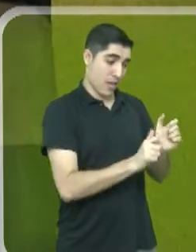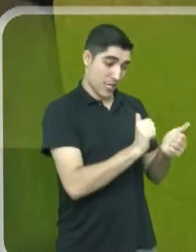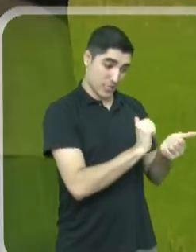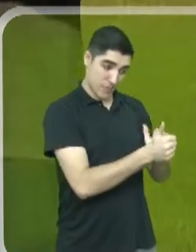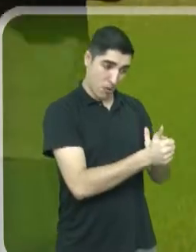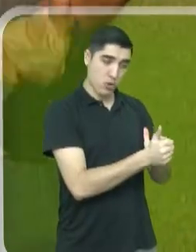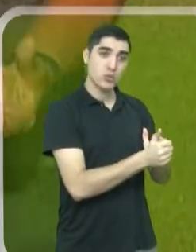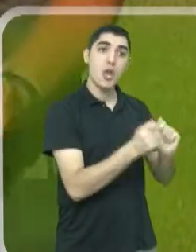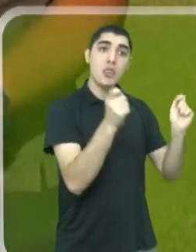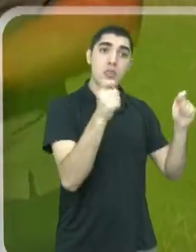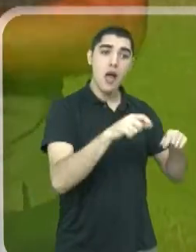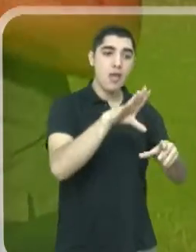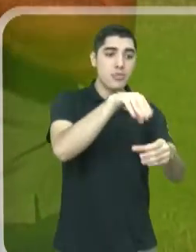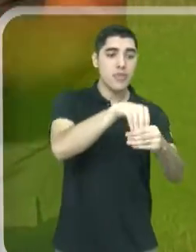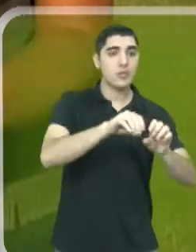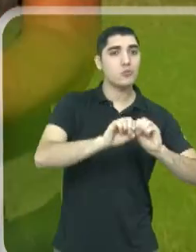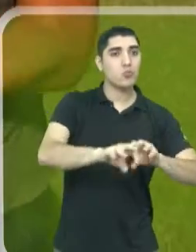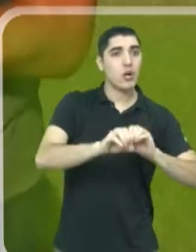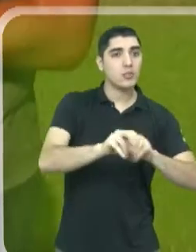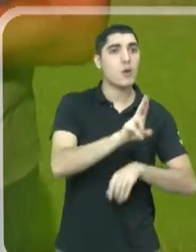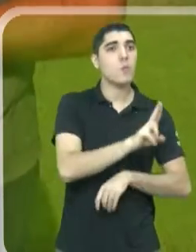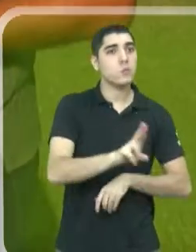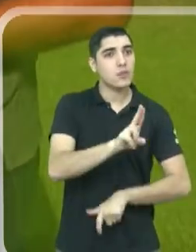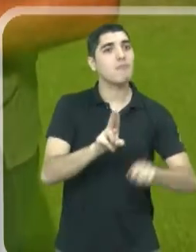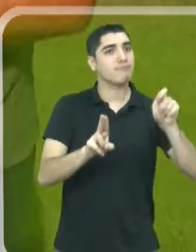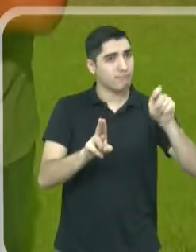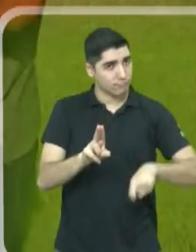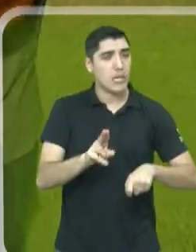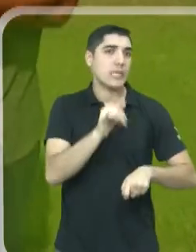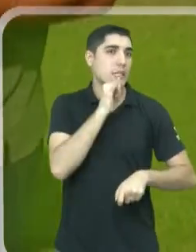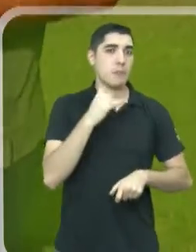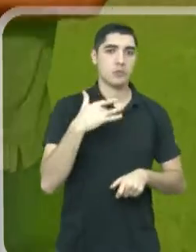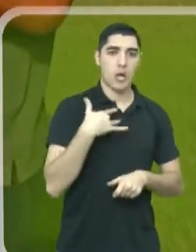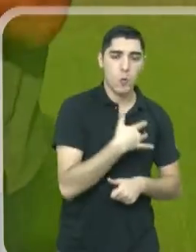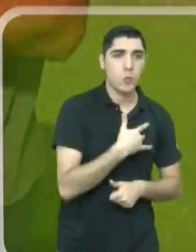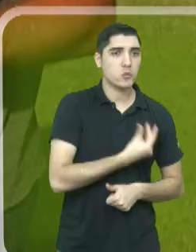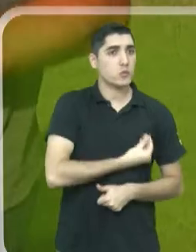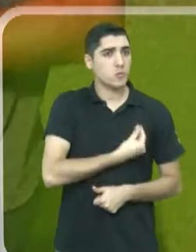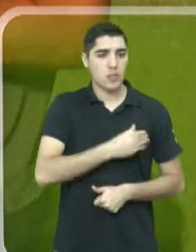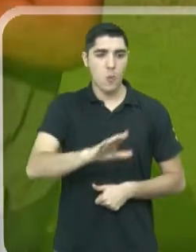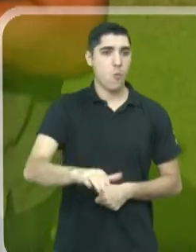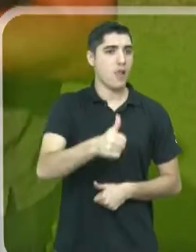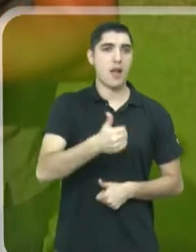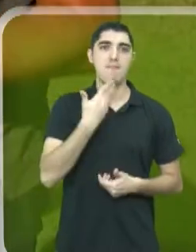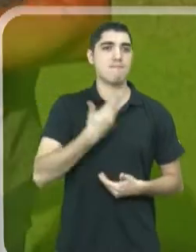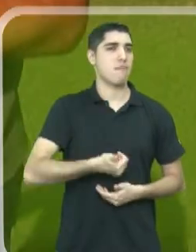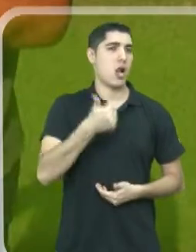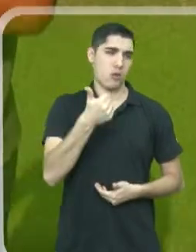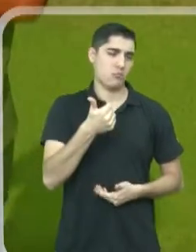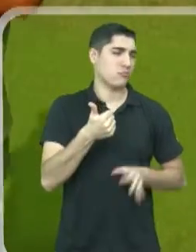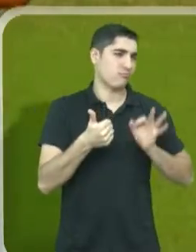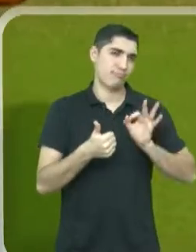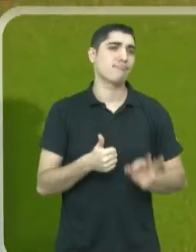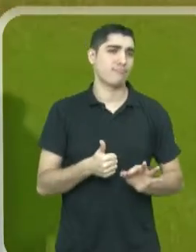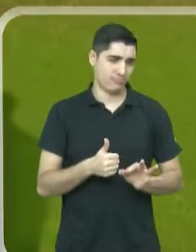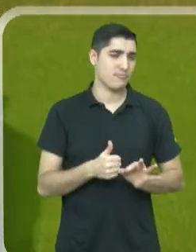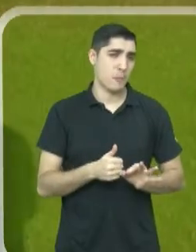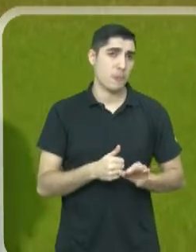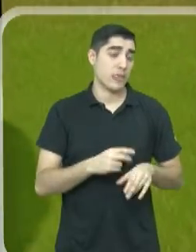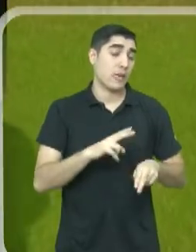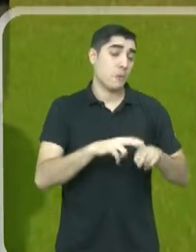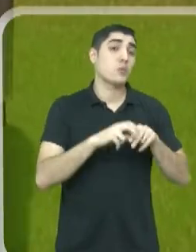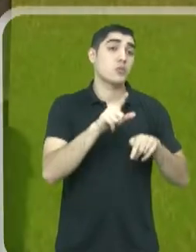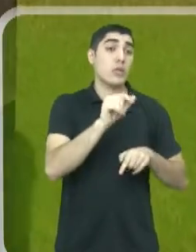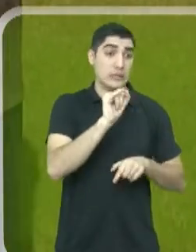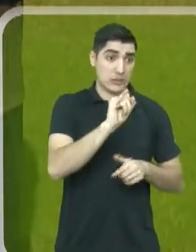educacional, né, como ferramenta de qualidade de vida, de saúde, sempre eu acho, não tenho dúvida, né. É muito mais fácil você prevenir do que